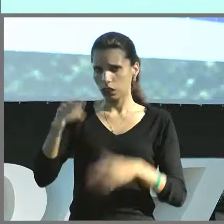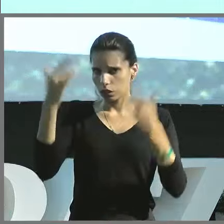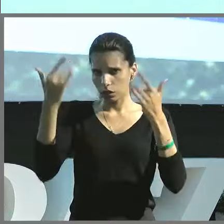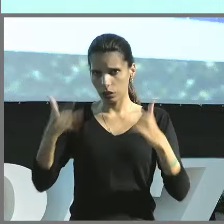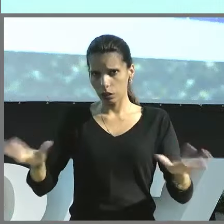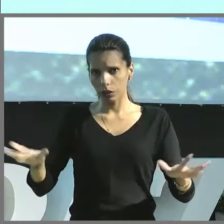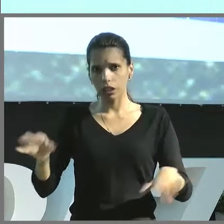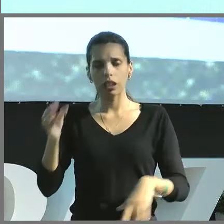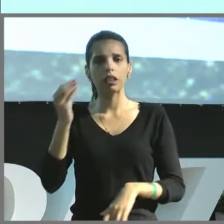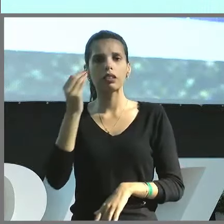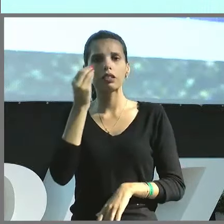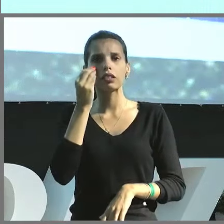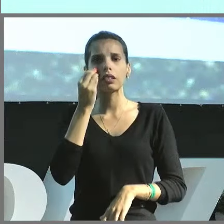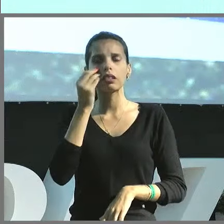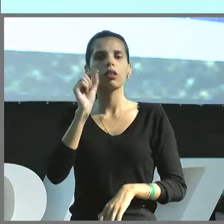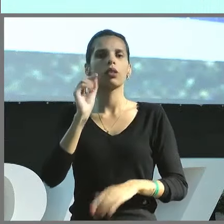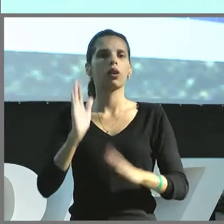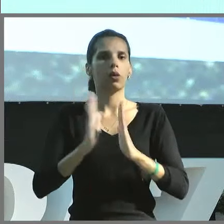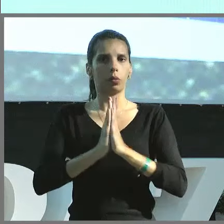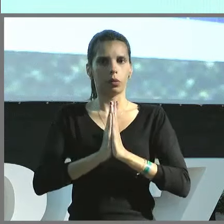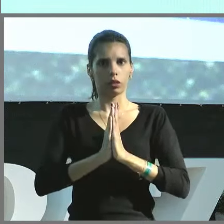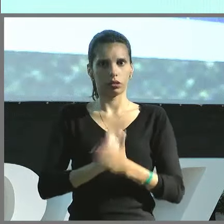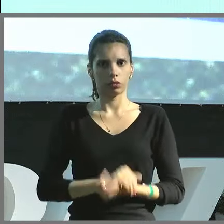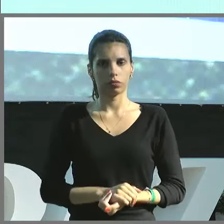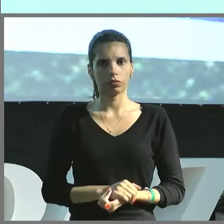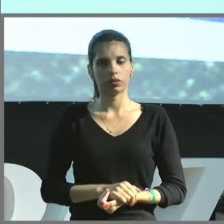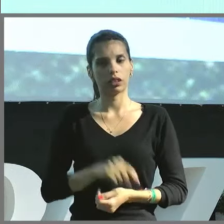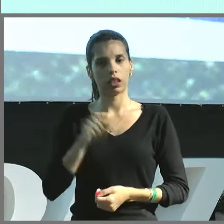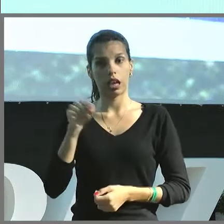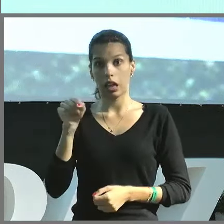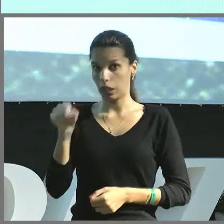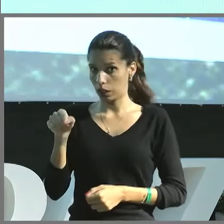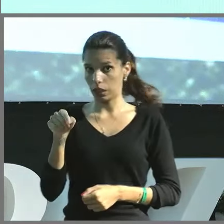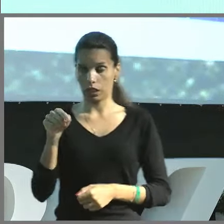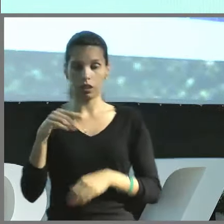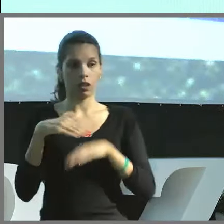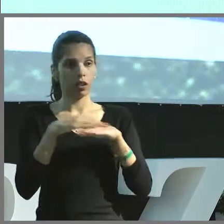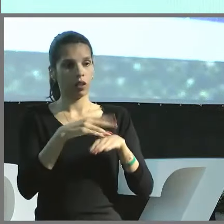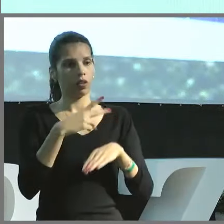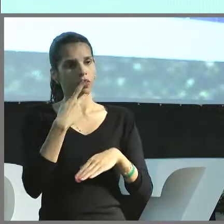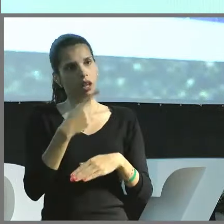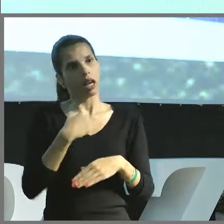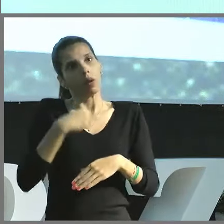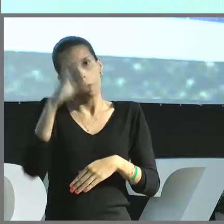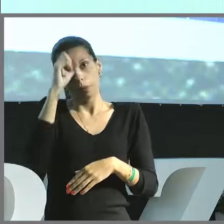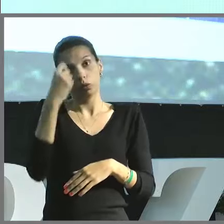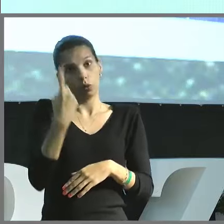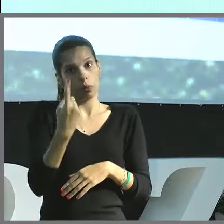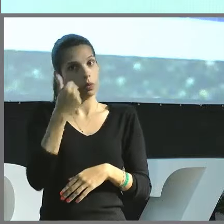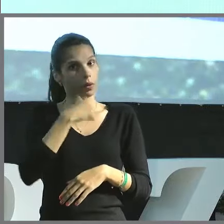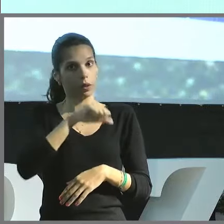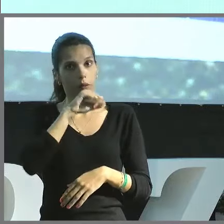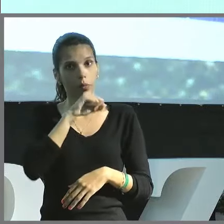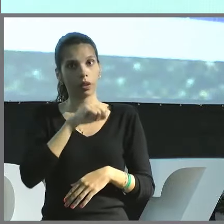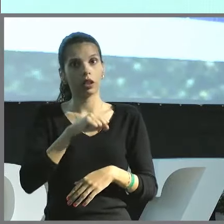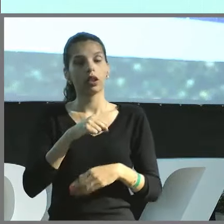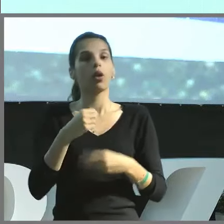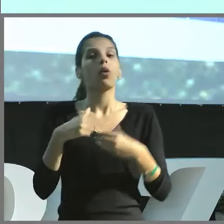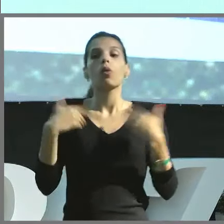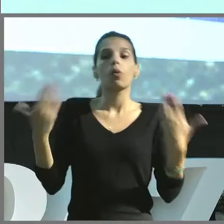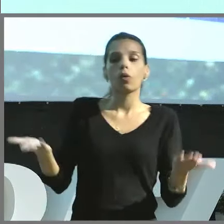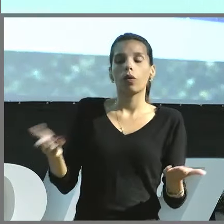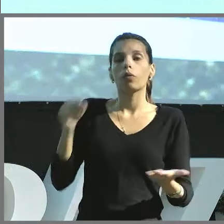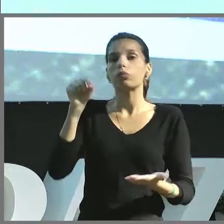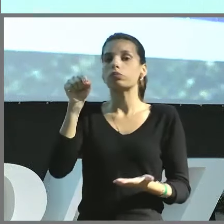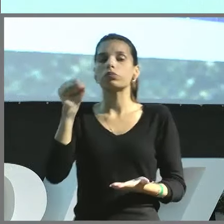fazer uma oração? Tu nunca aprendeste oração? Tu não quer fazer uma? Ele disse, aprendi, pedi com a minha mãe. Eu disse, qual é a oração que tu aprendeste?